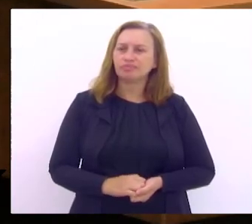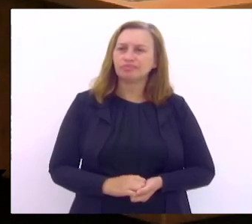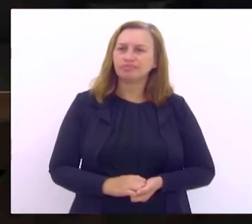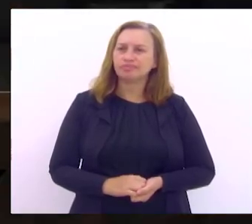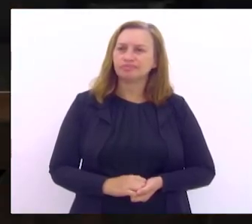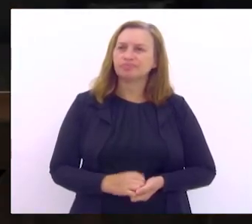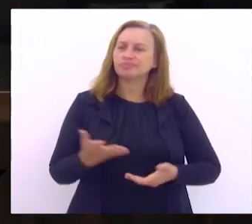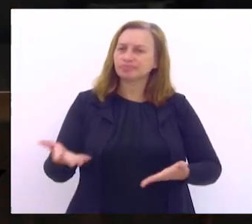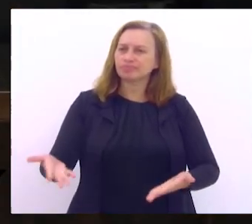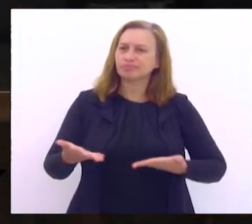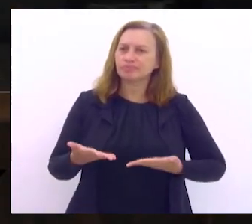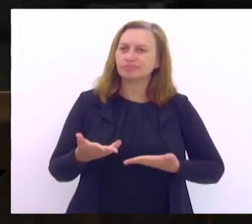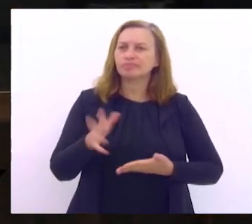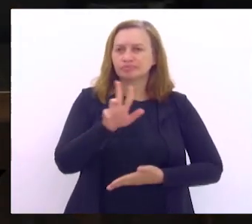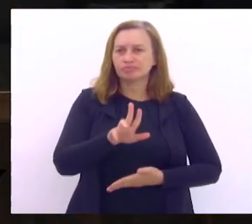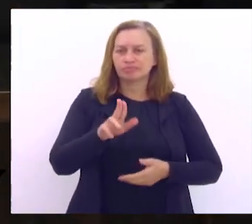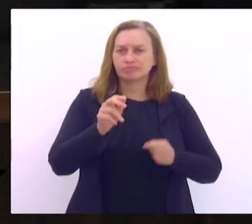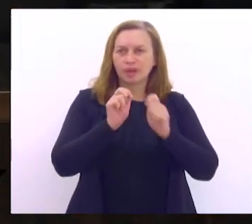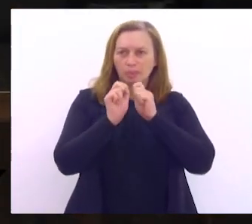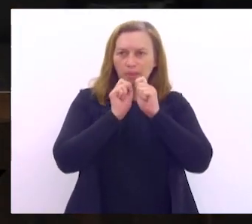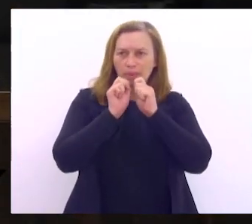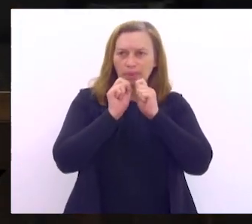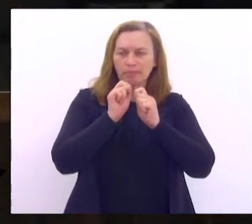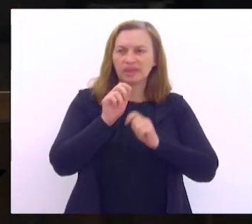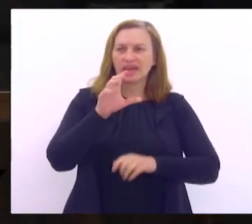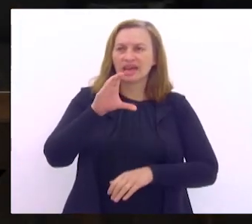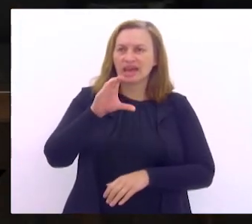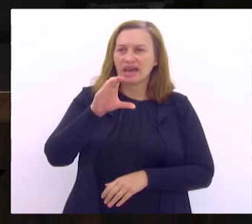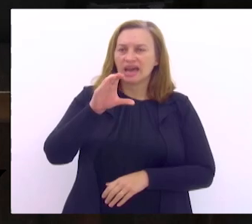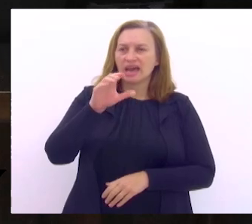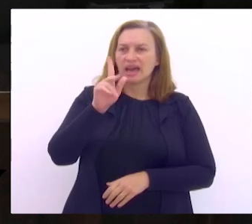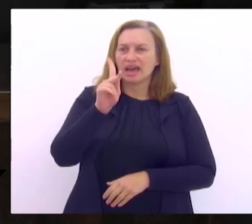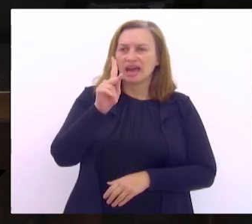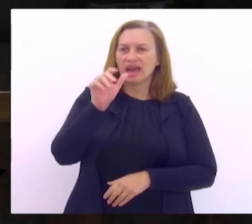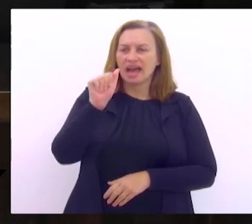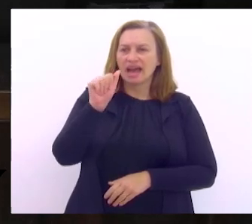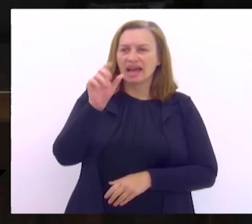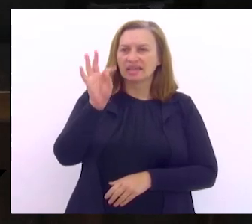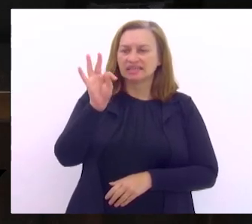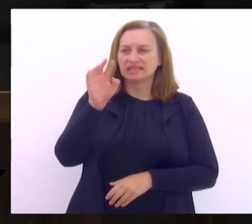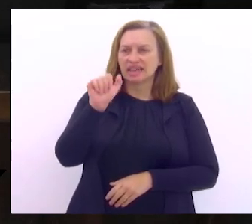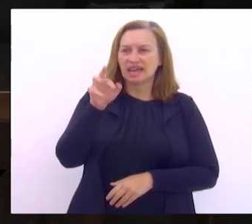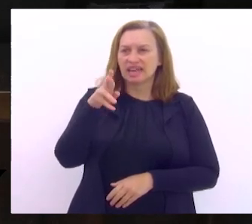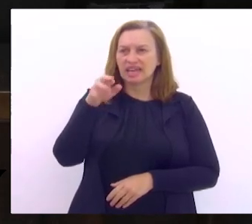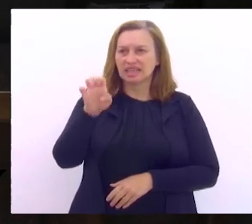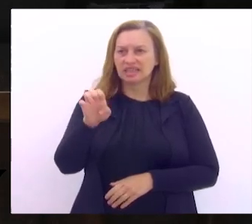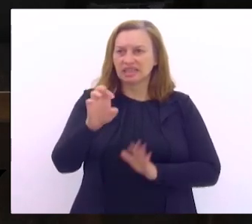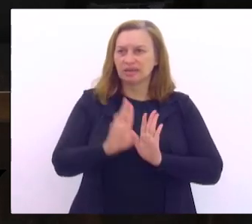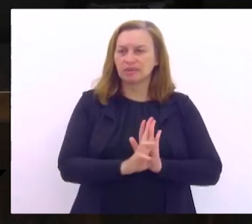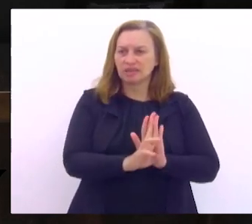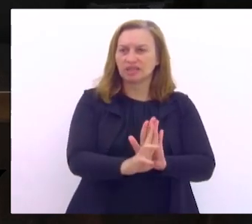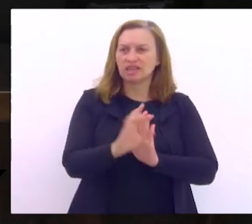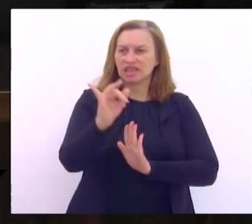Convidar para fazer uso da palavra a senhora Caterine Galóis, representante da IFAM.